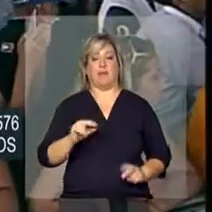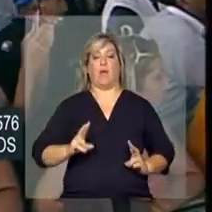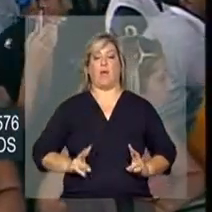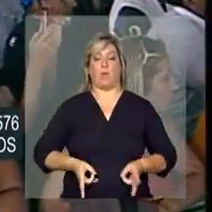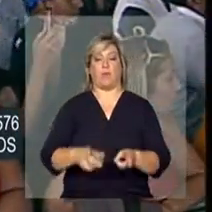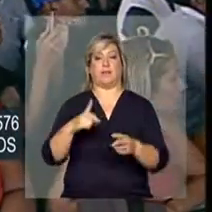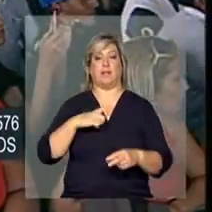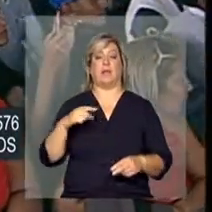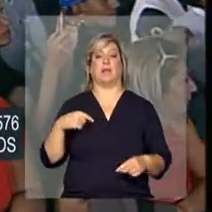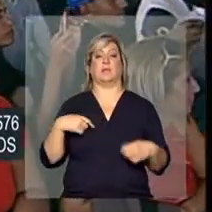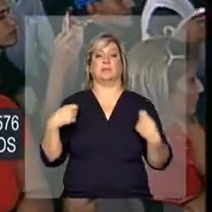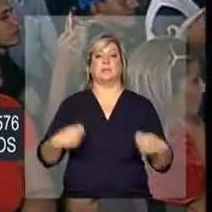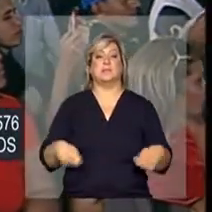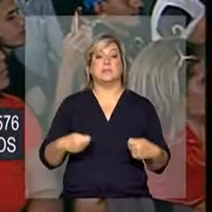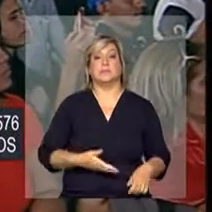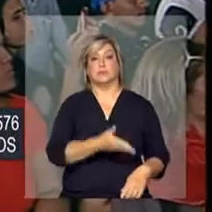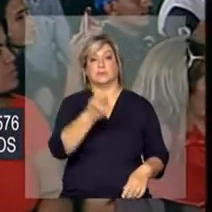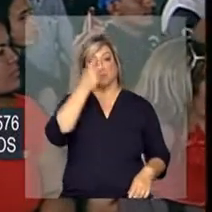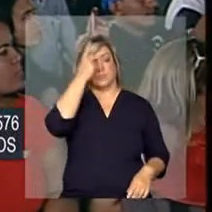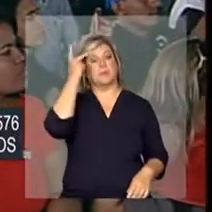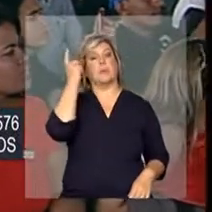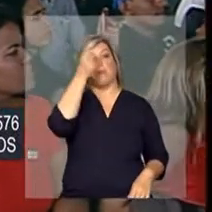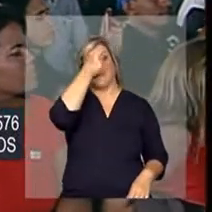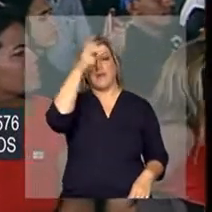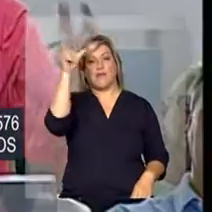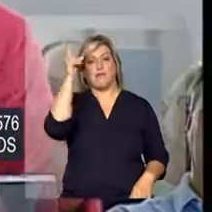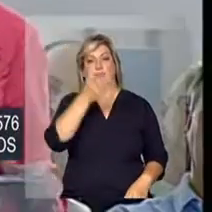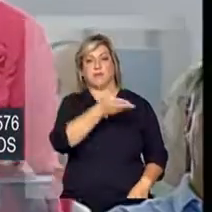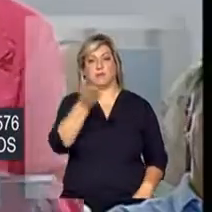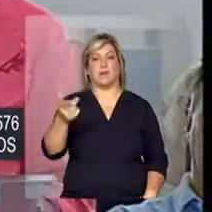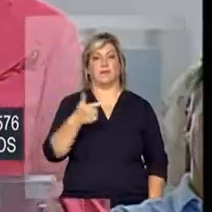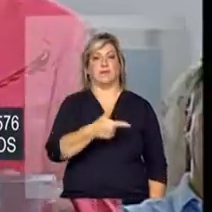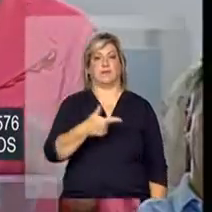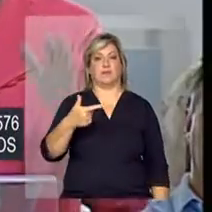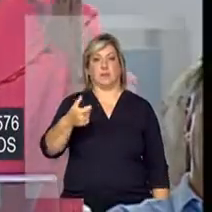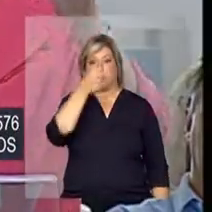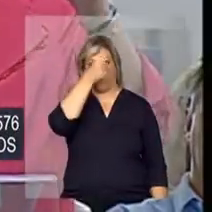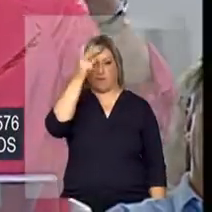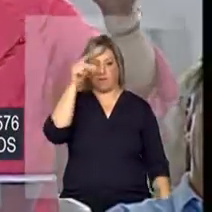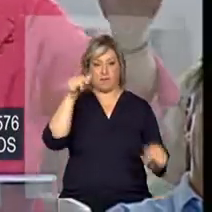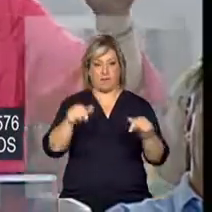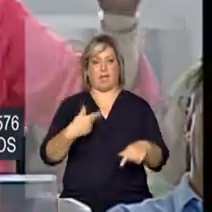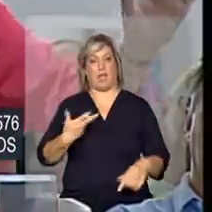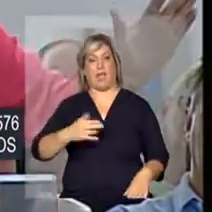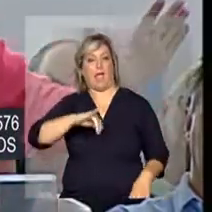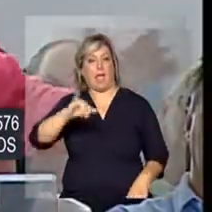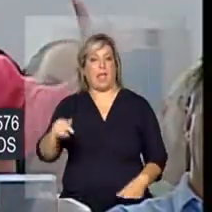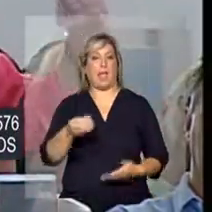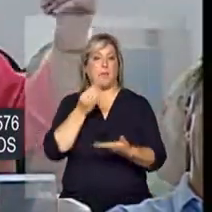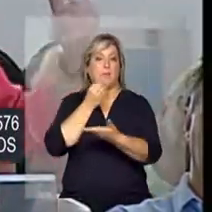e eu dependo dos prefeitos, dos 22 prefeitos aqui, quero aproveitar que eles estão aqui para fazer um